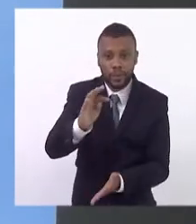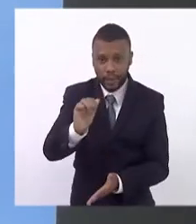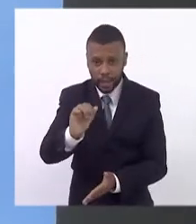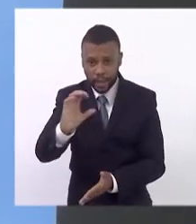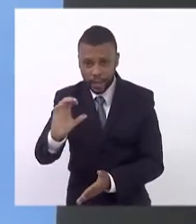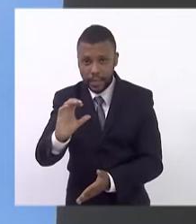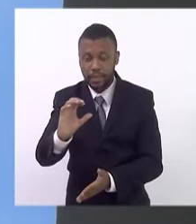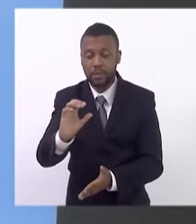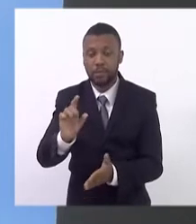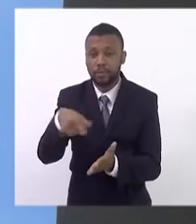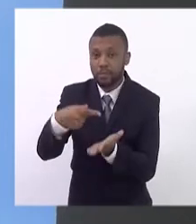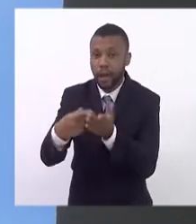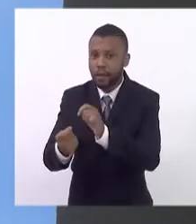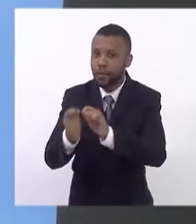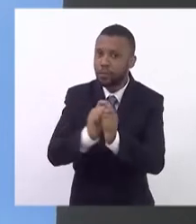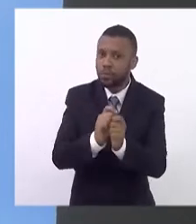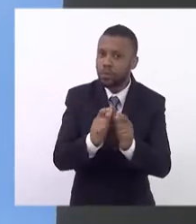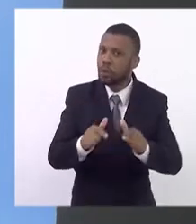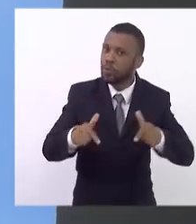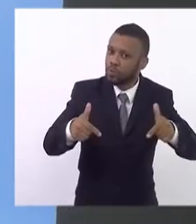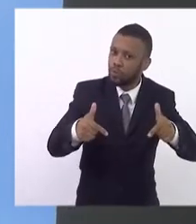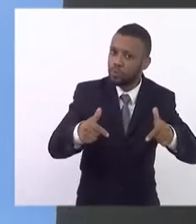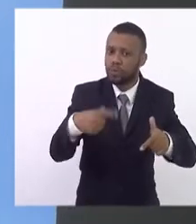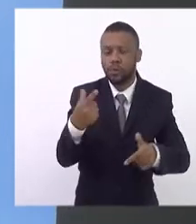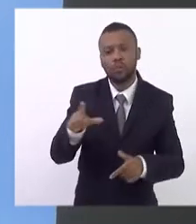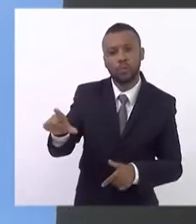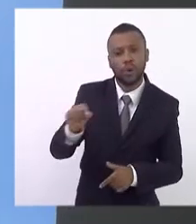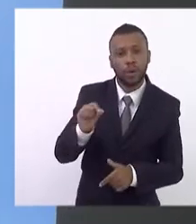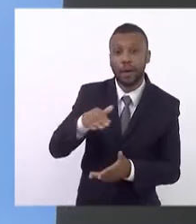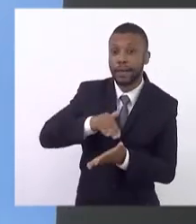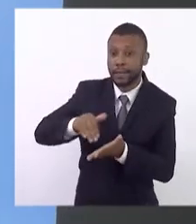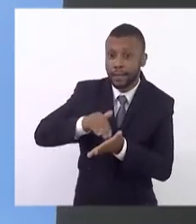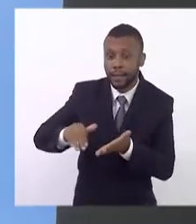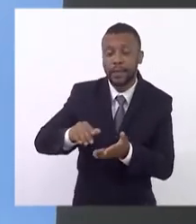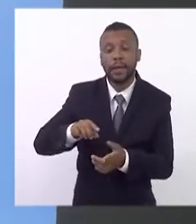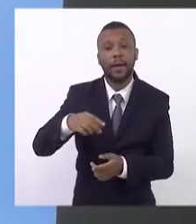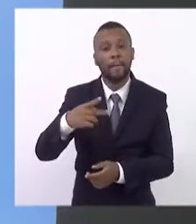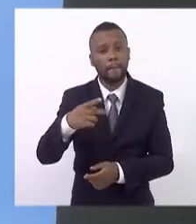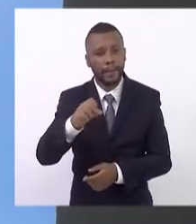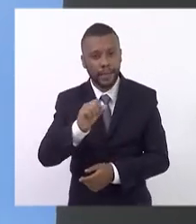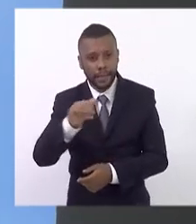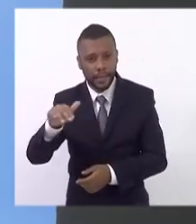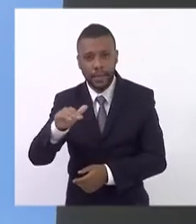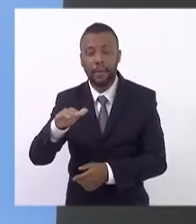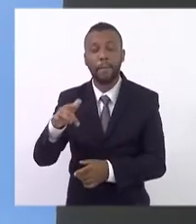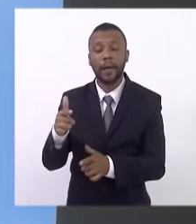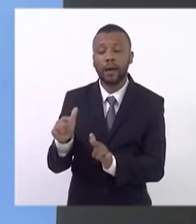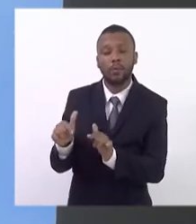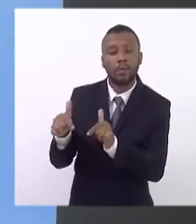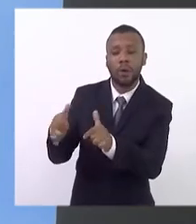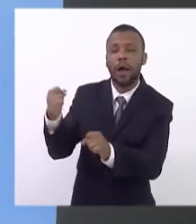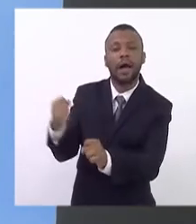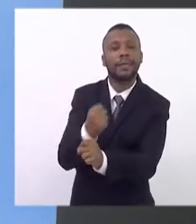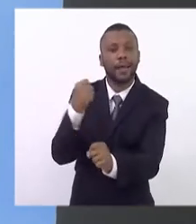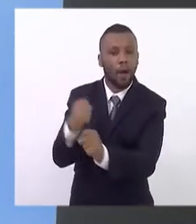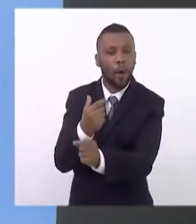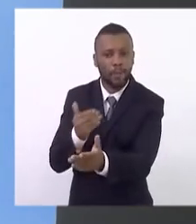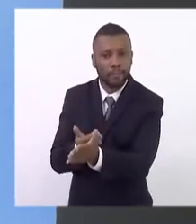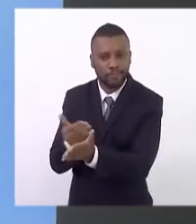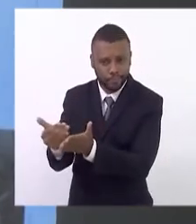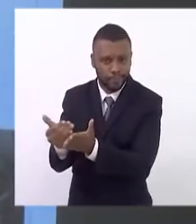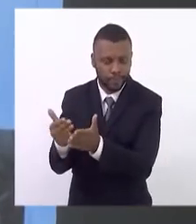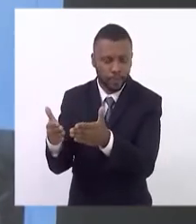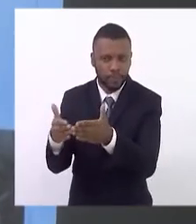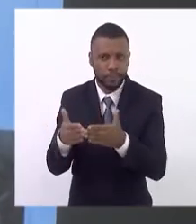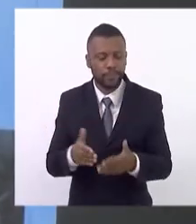foi eleito a Secretaria e o PSAM para executar essa obra. Por favor. Só já